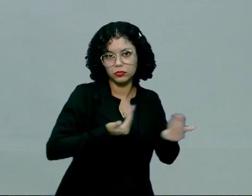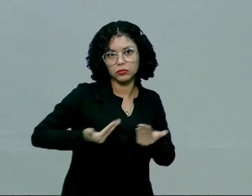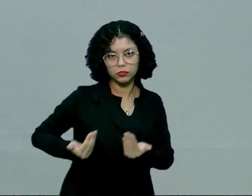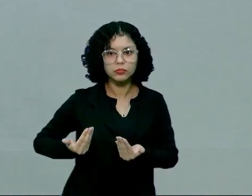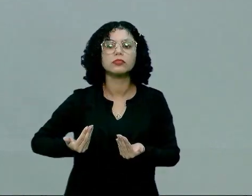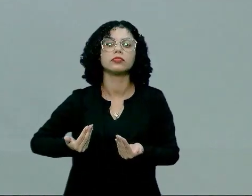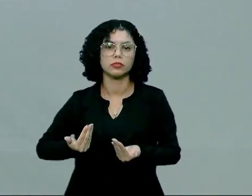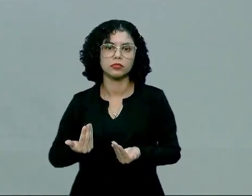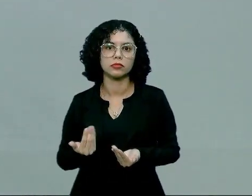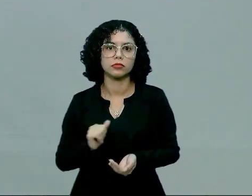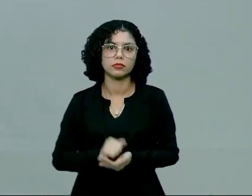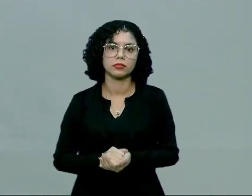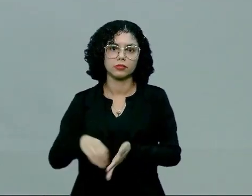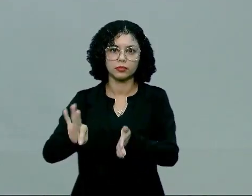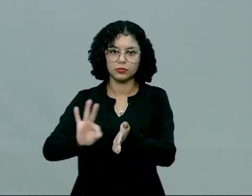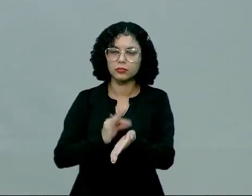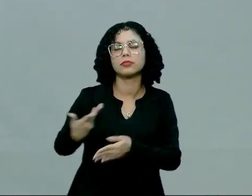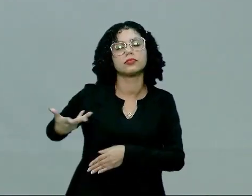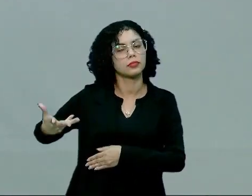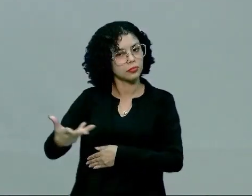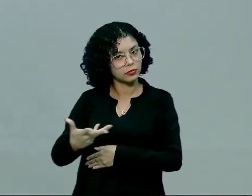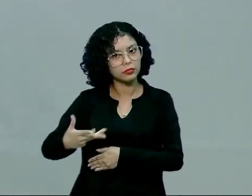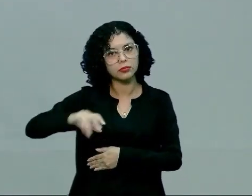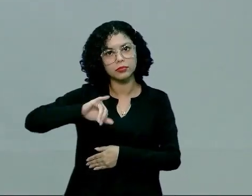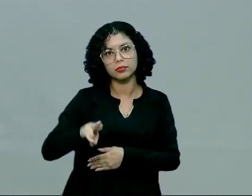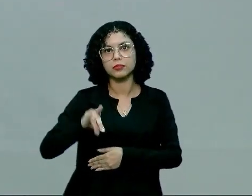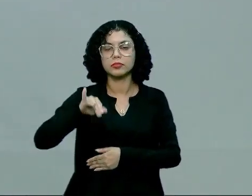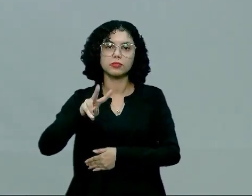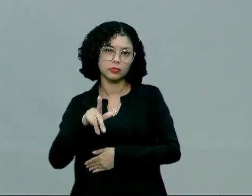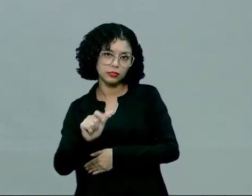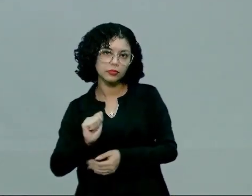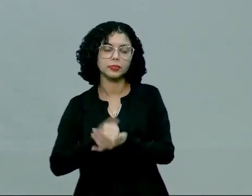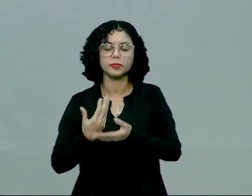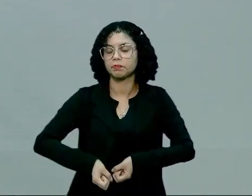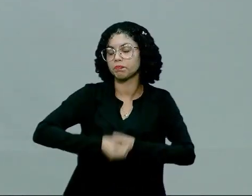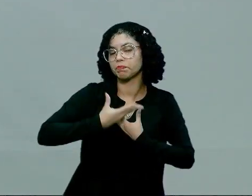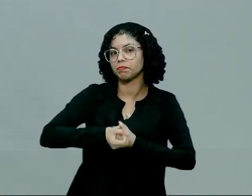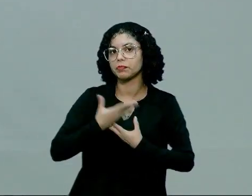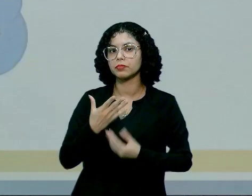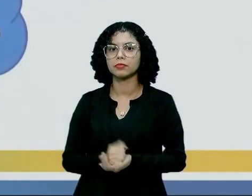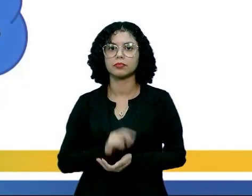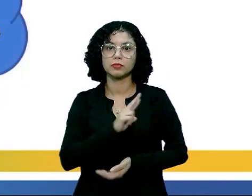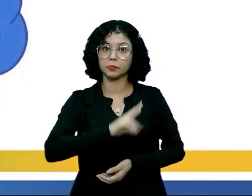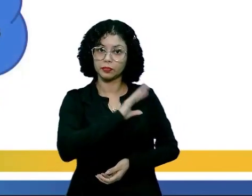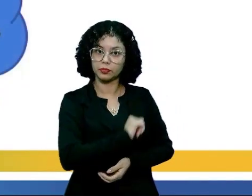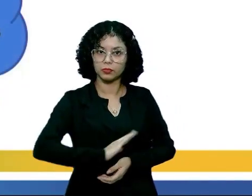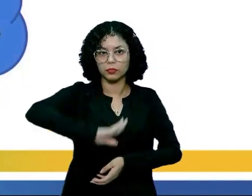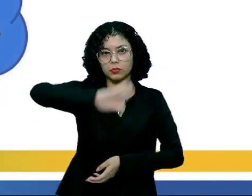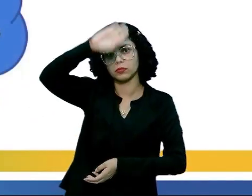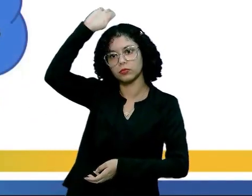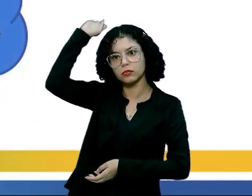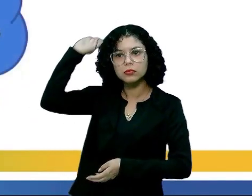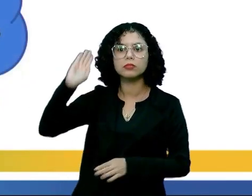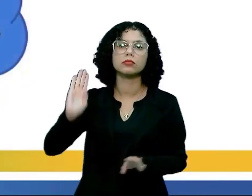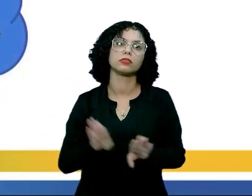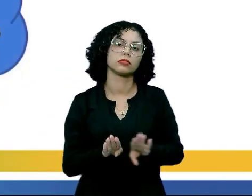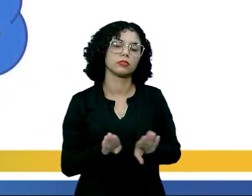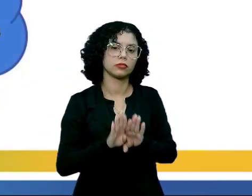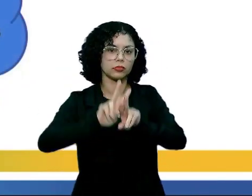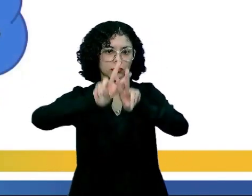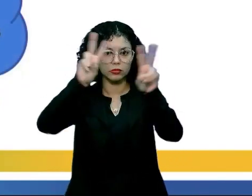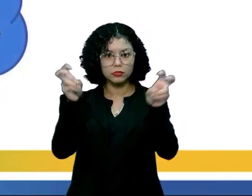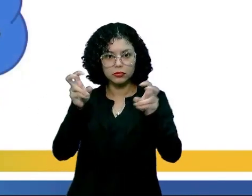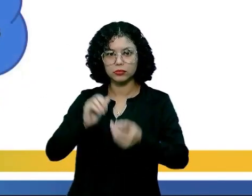Juvenal Abarca lá com base em Juvenal poeta Romano men men